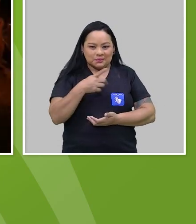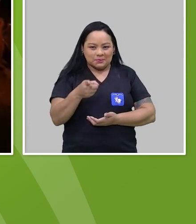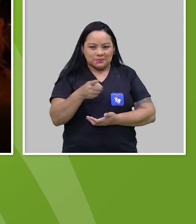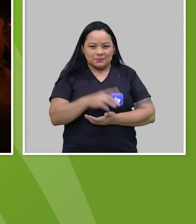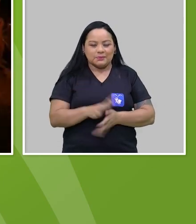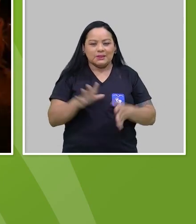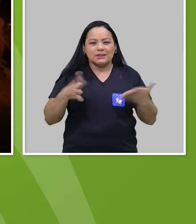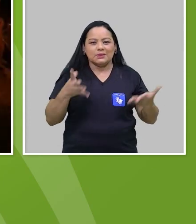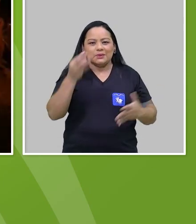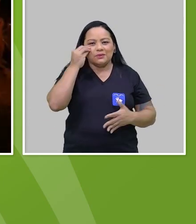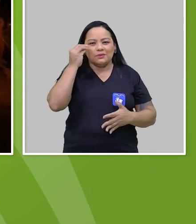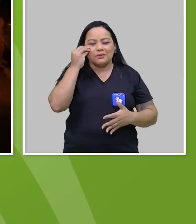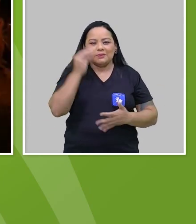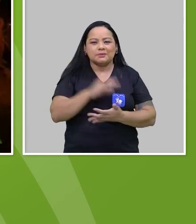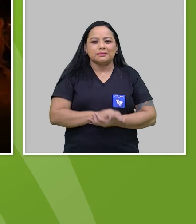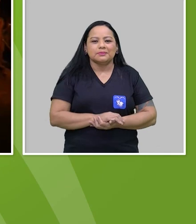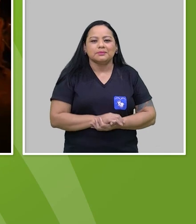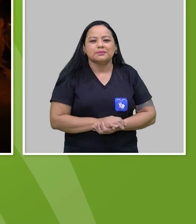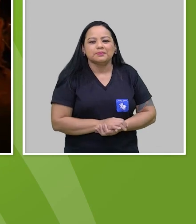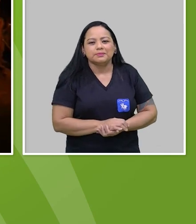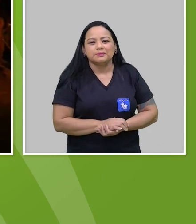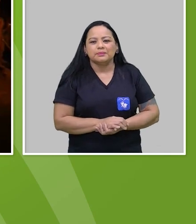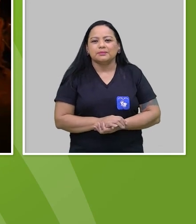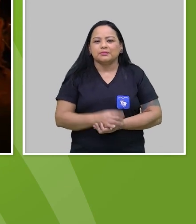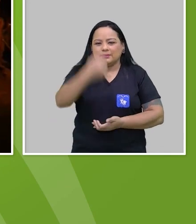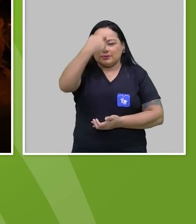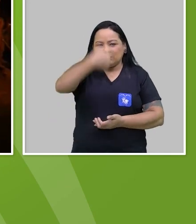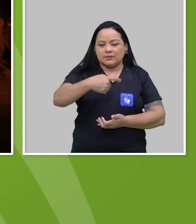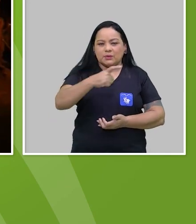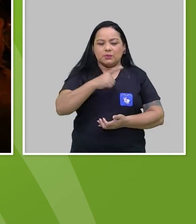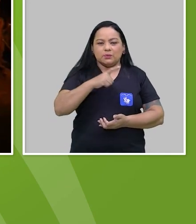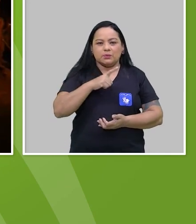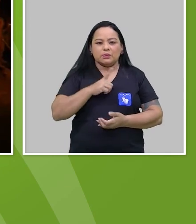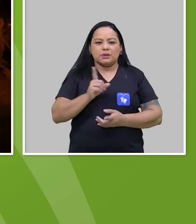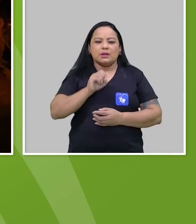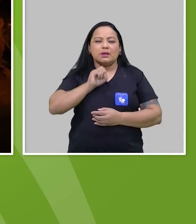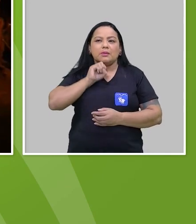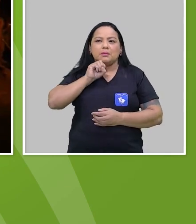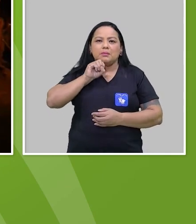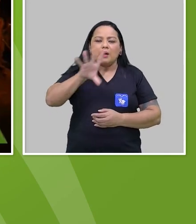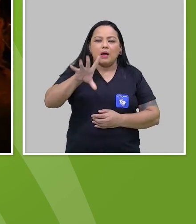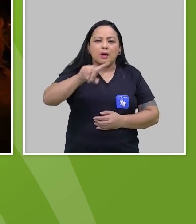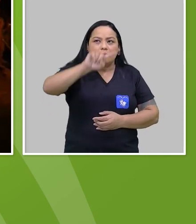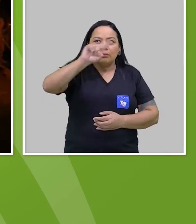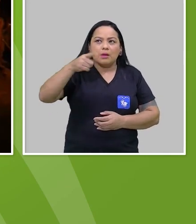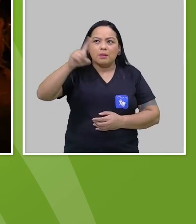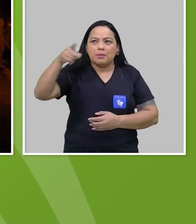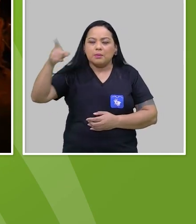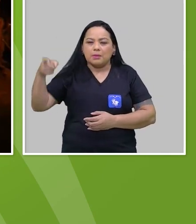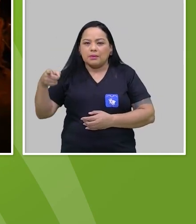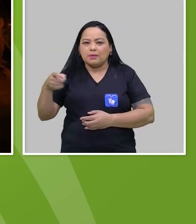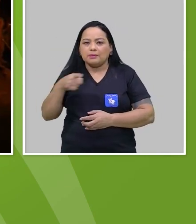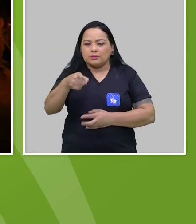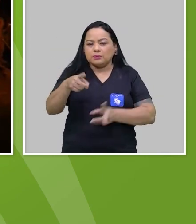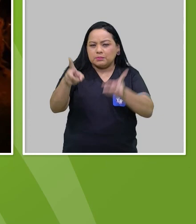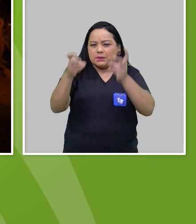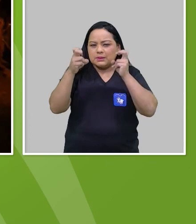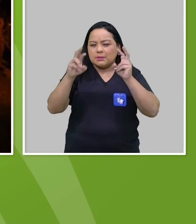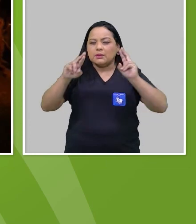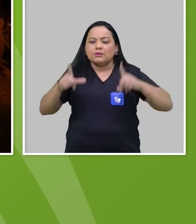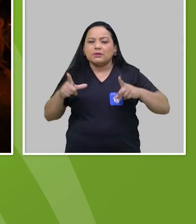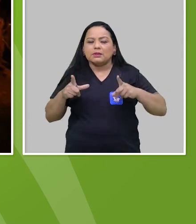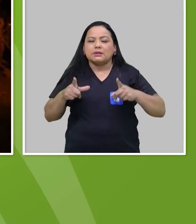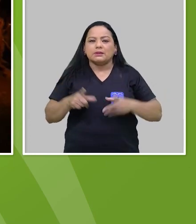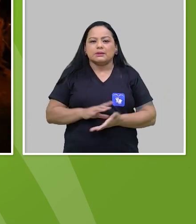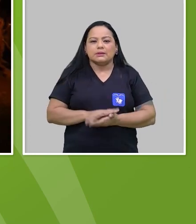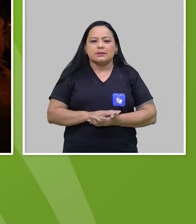Então, olha só, gente, quando eu tenho a emissão da onda sonora, observa que a diferença entre eco